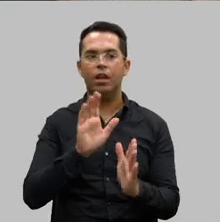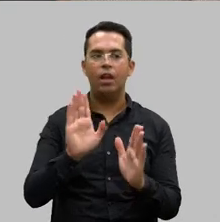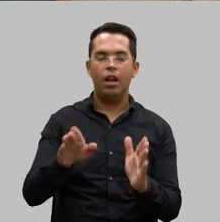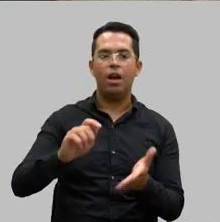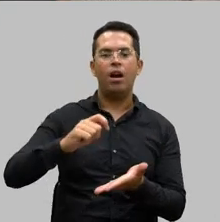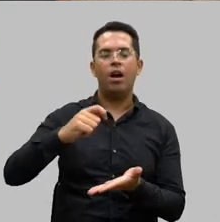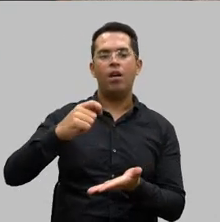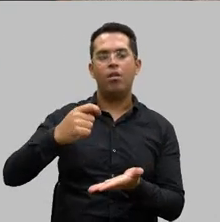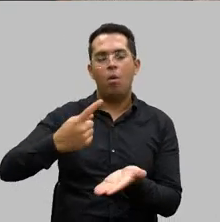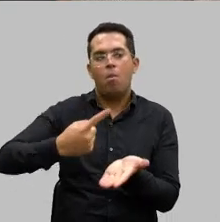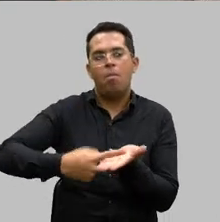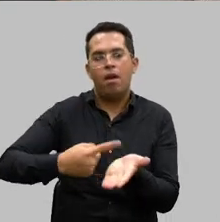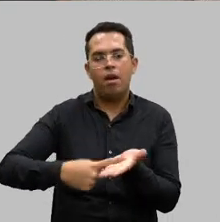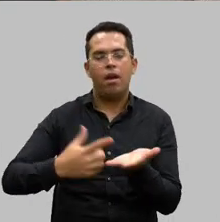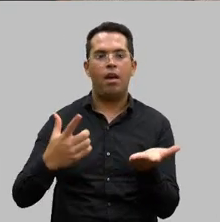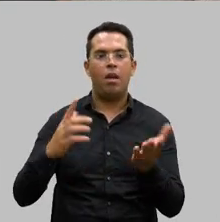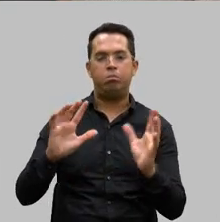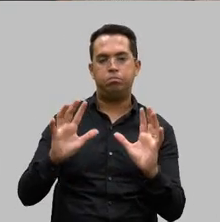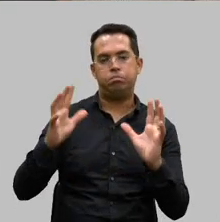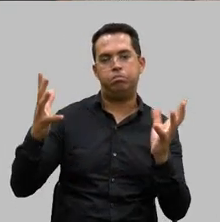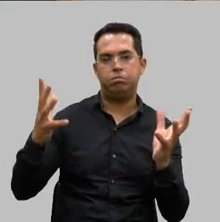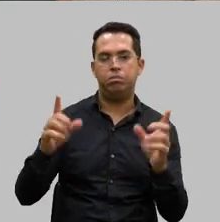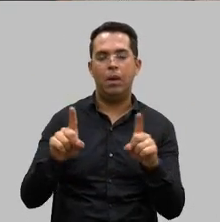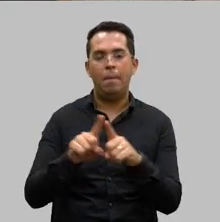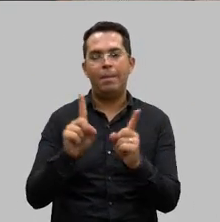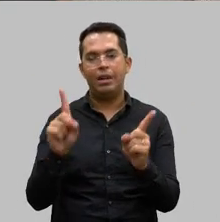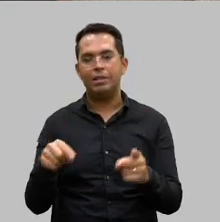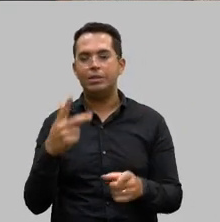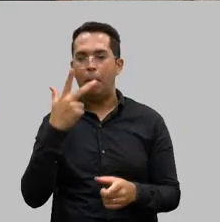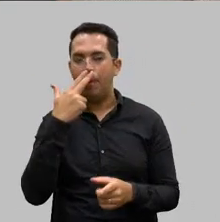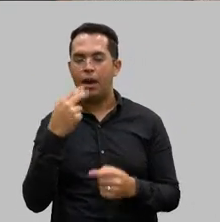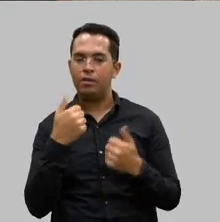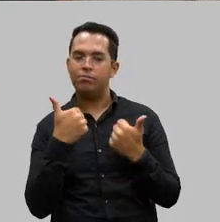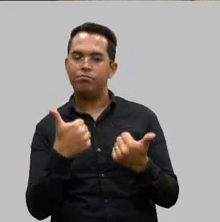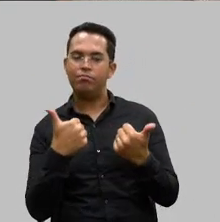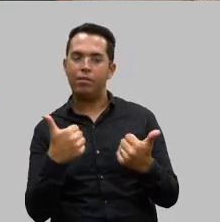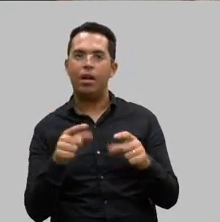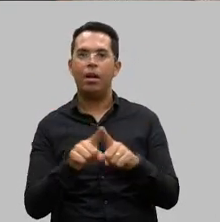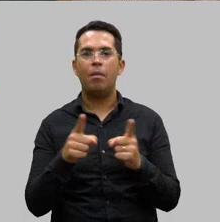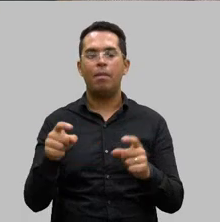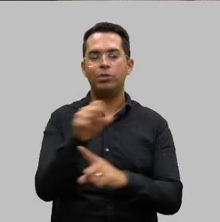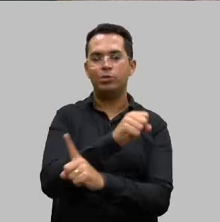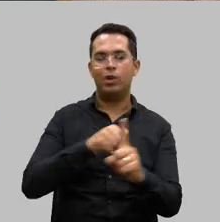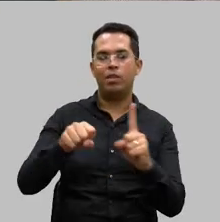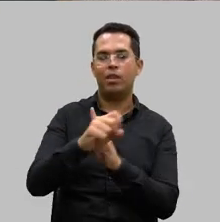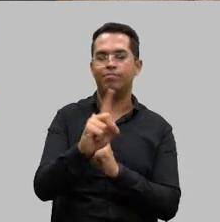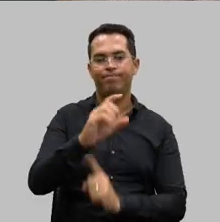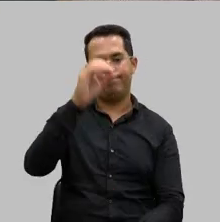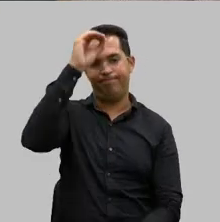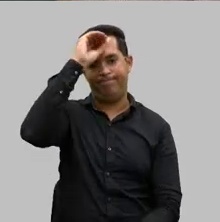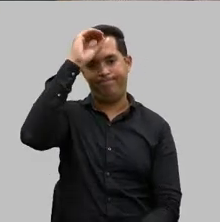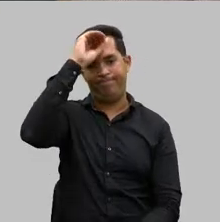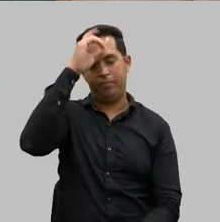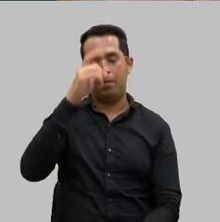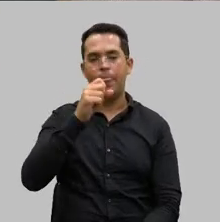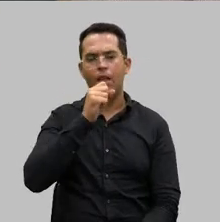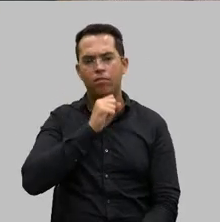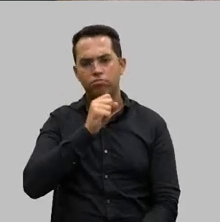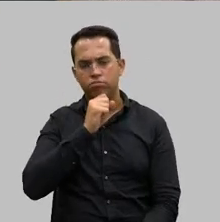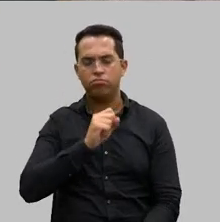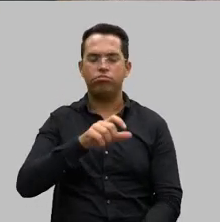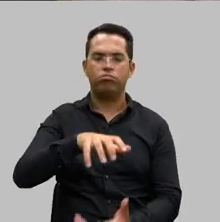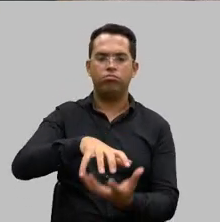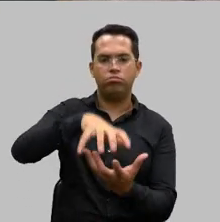e mendigando pra sociedade Então nós pagamos o idoso paga o imposto a vida toda quando ele